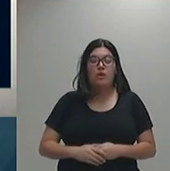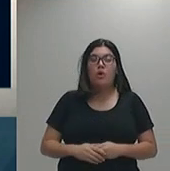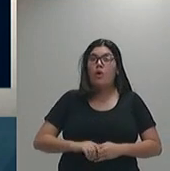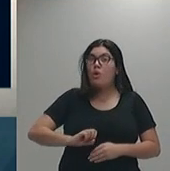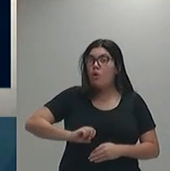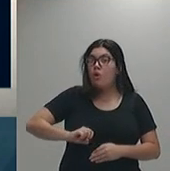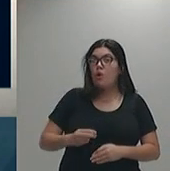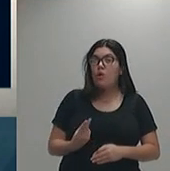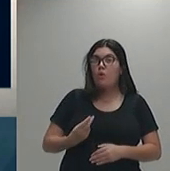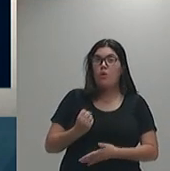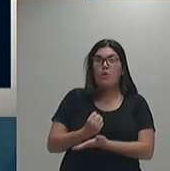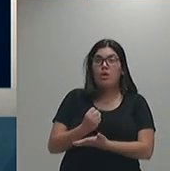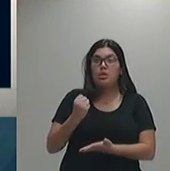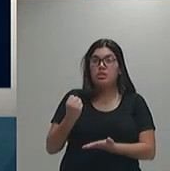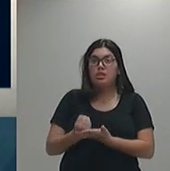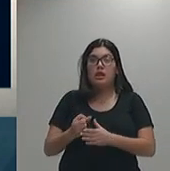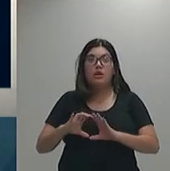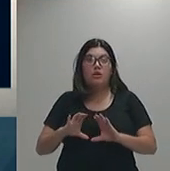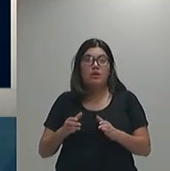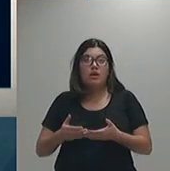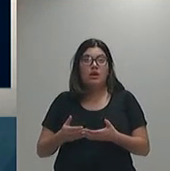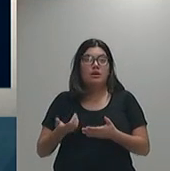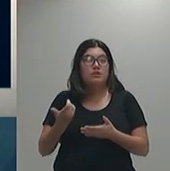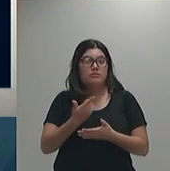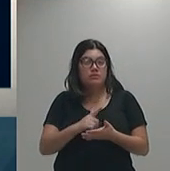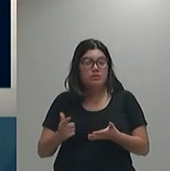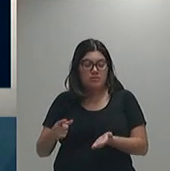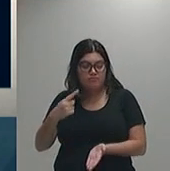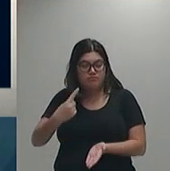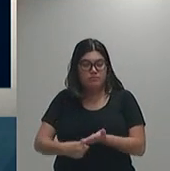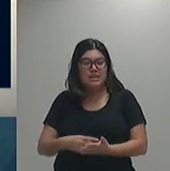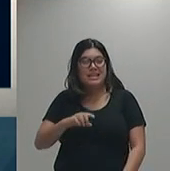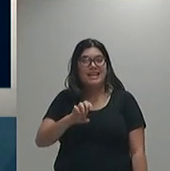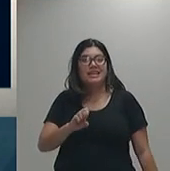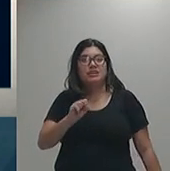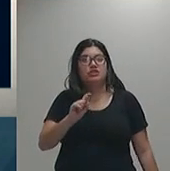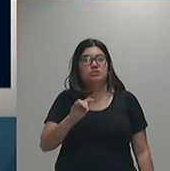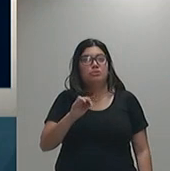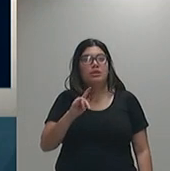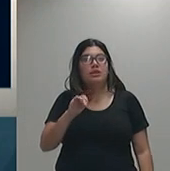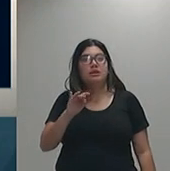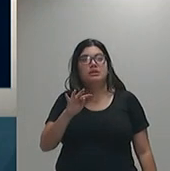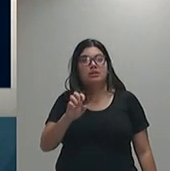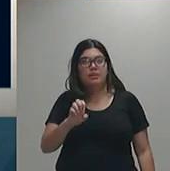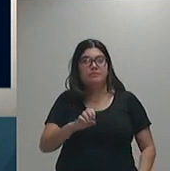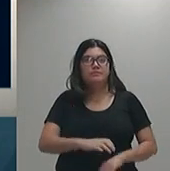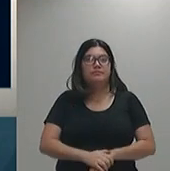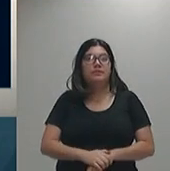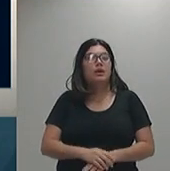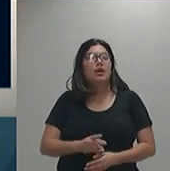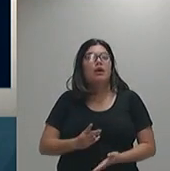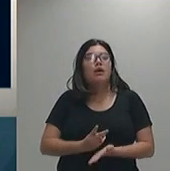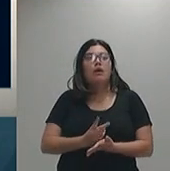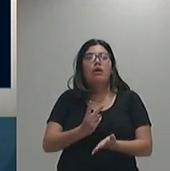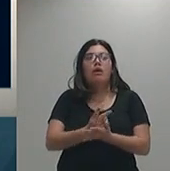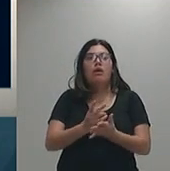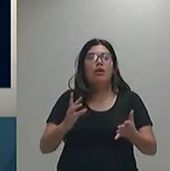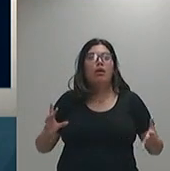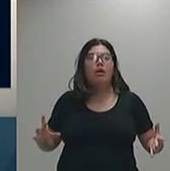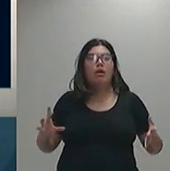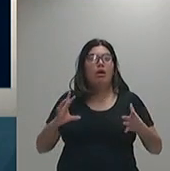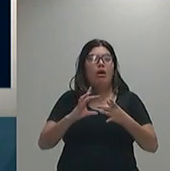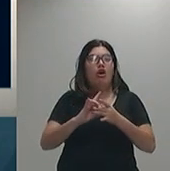vigente o contrato coletivo sem o estipulante e permanecem vinculados apólice